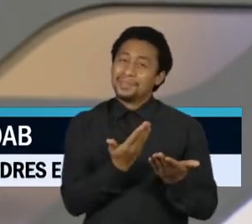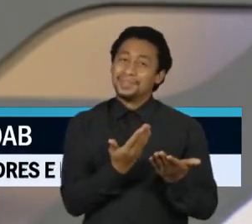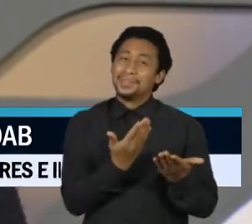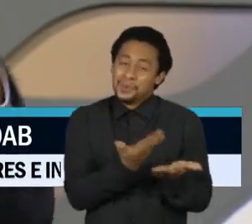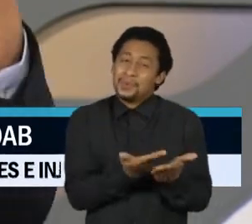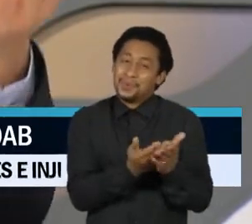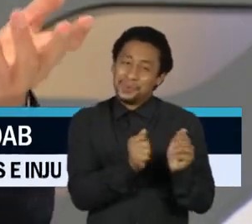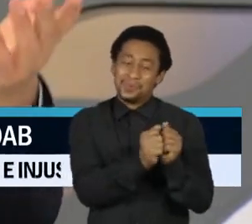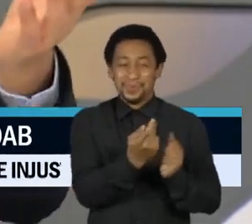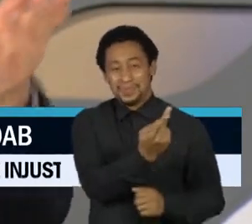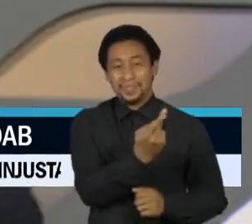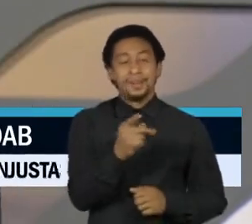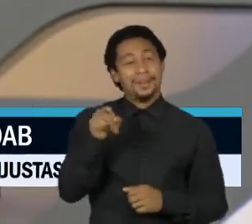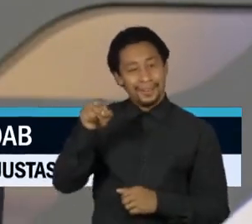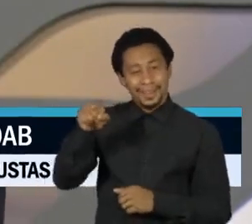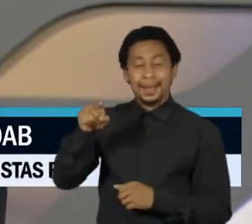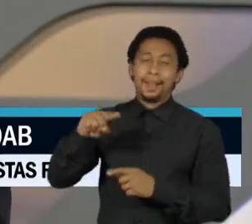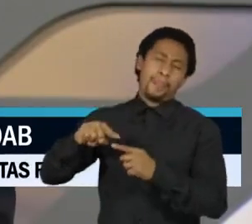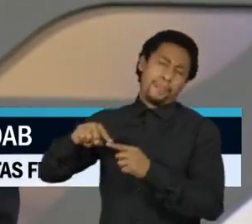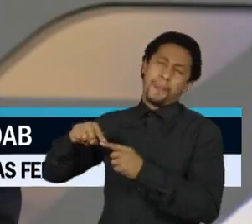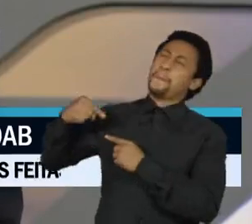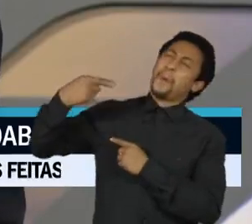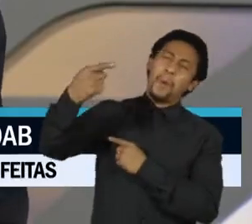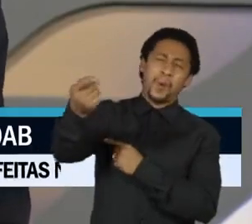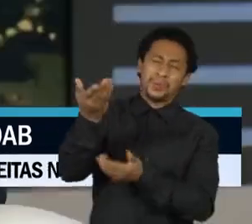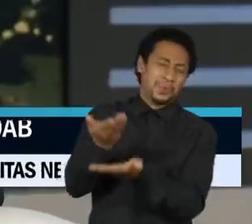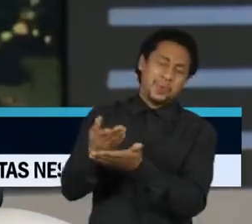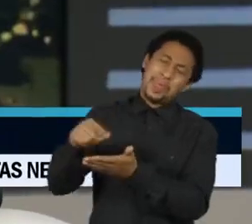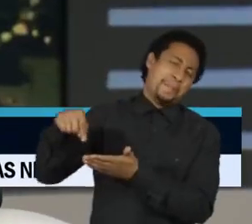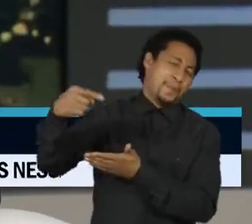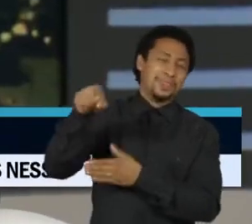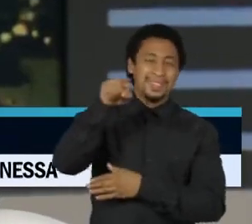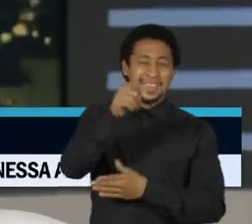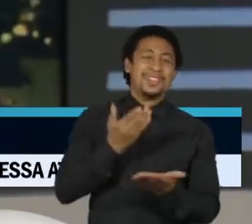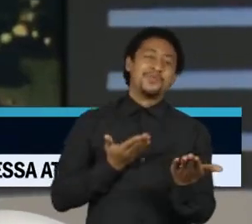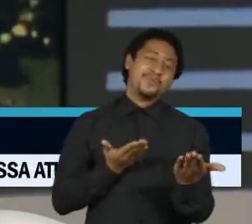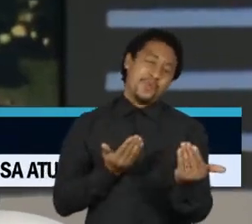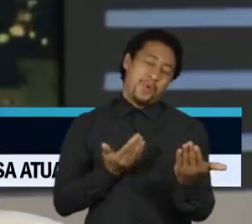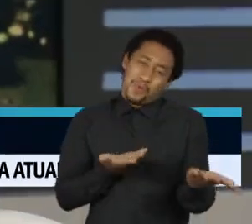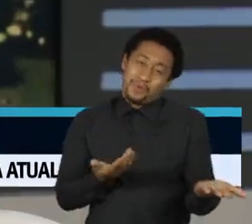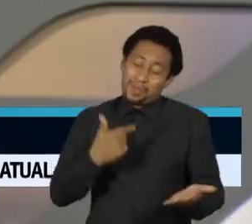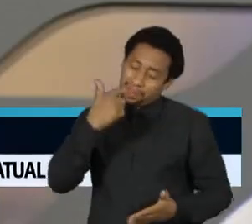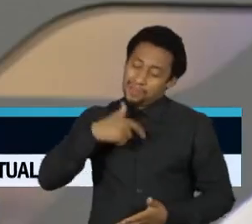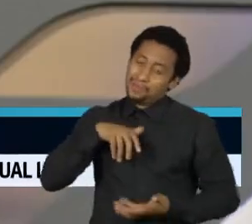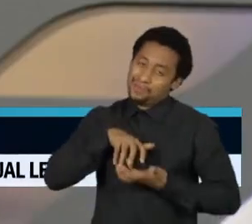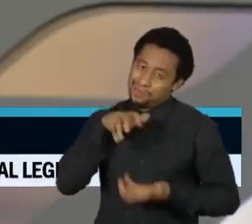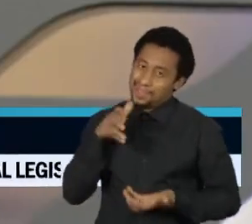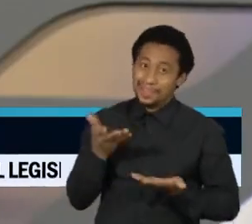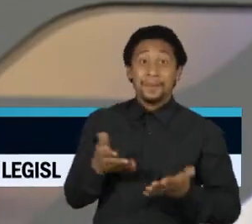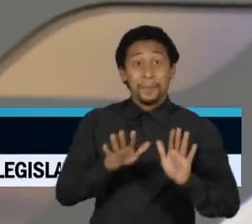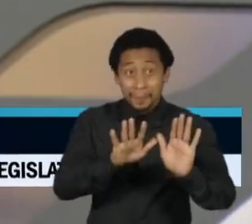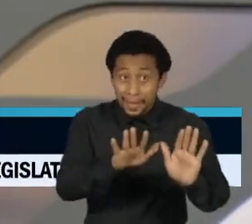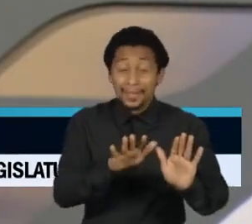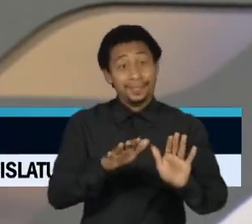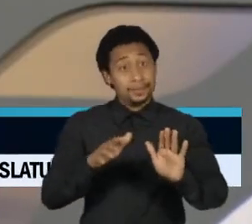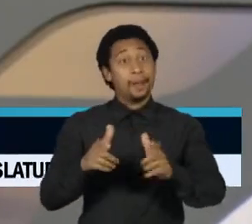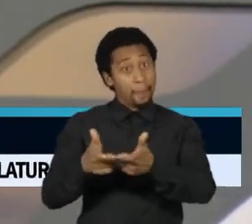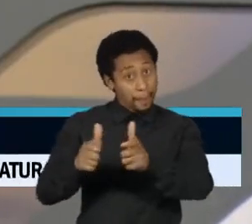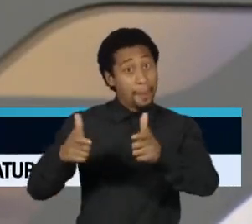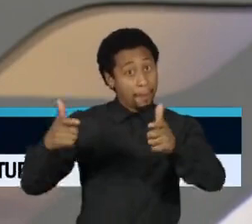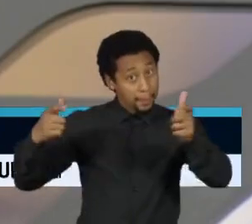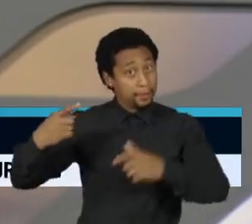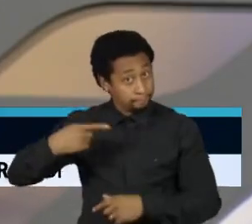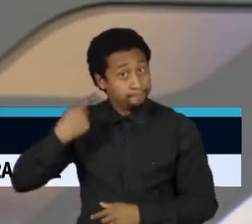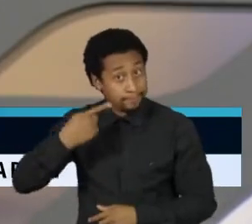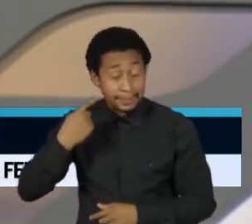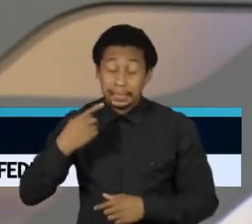O Delmanto muito depois de mim, porque ele é muito mais novo, mas, de toda forma, eu acho que esse excesso, obviamente que essa